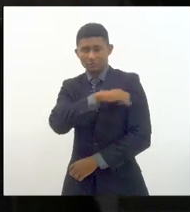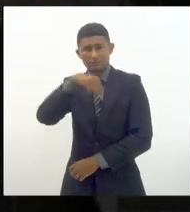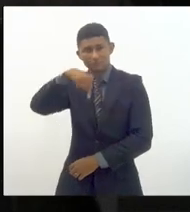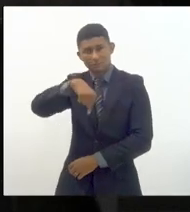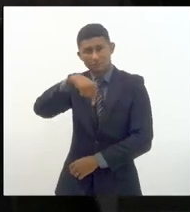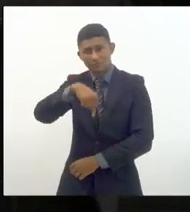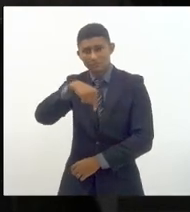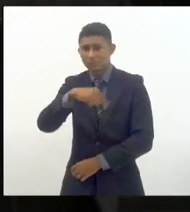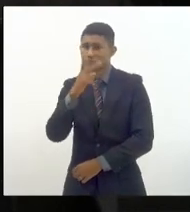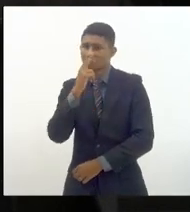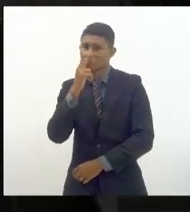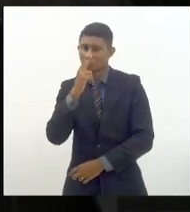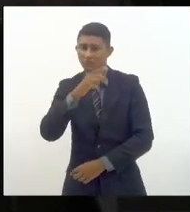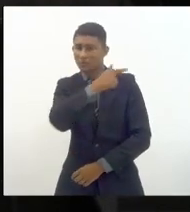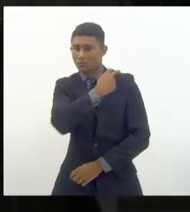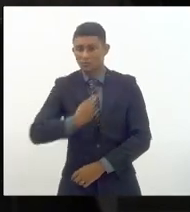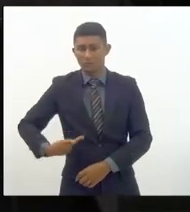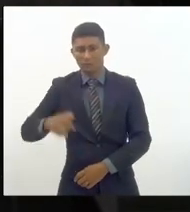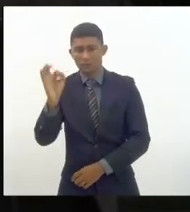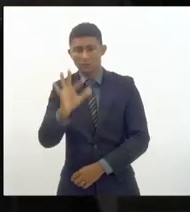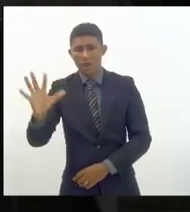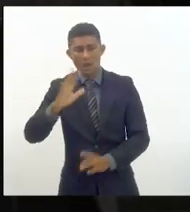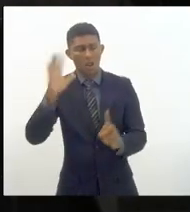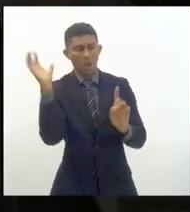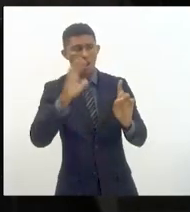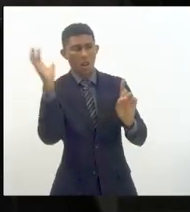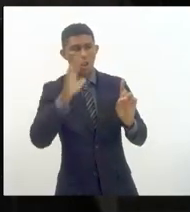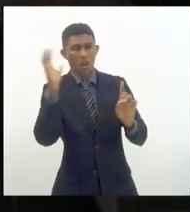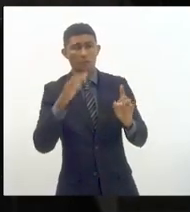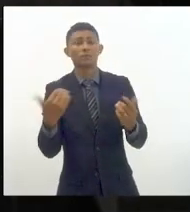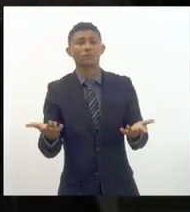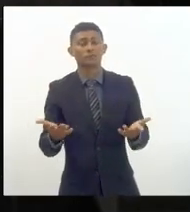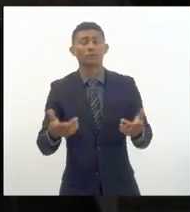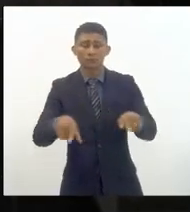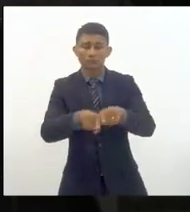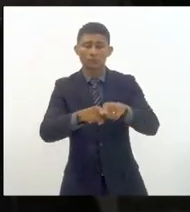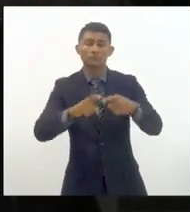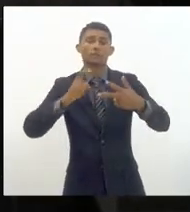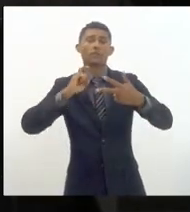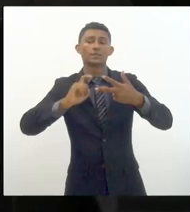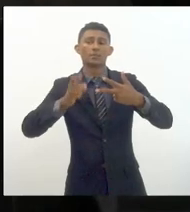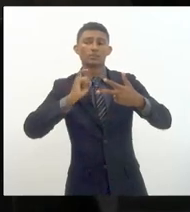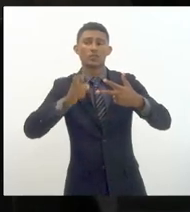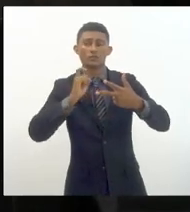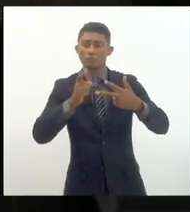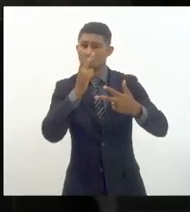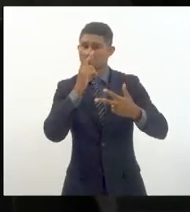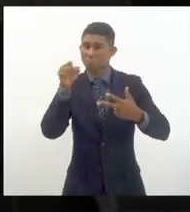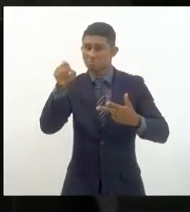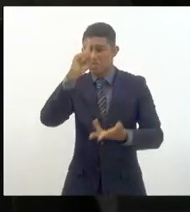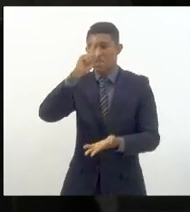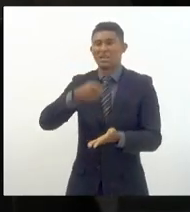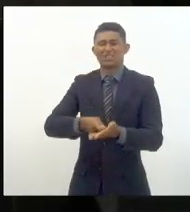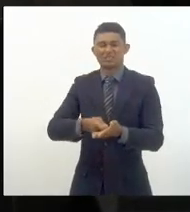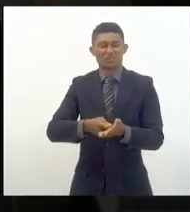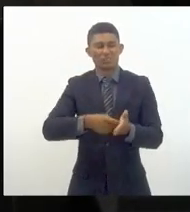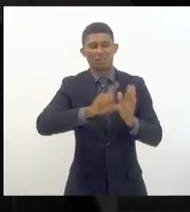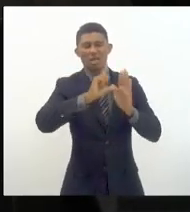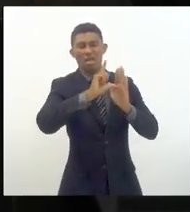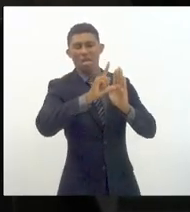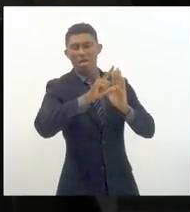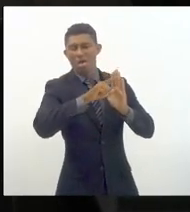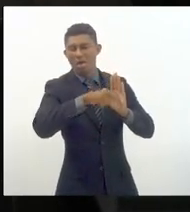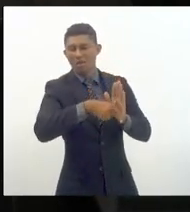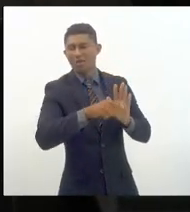se é que não é um pretexto um pretexto usado pelo poder executivo quando quer procrastinar uma decisão eu não quer